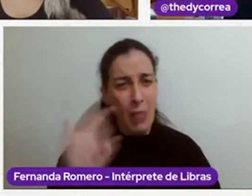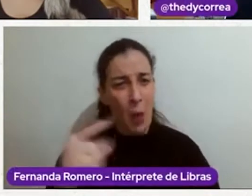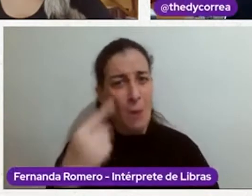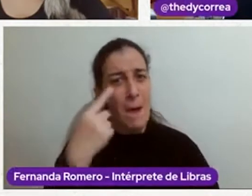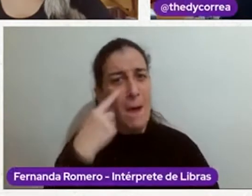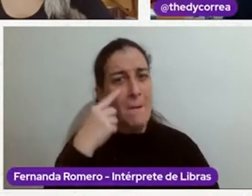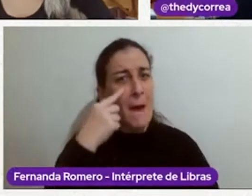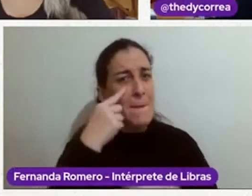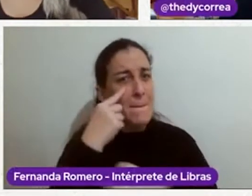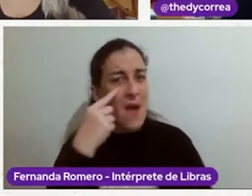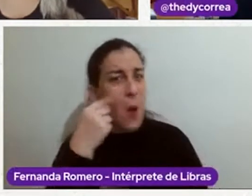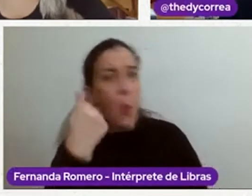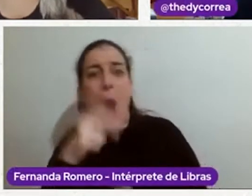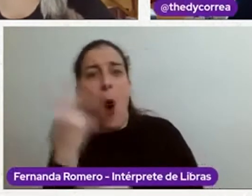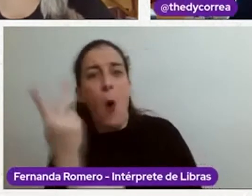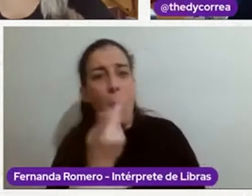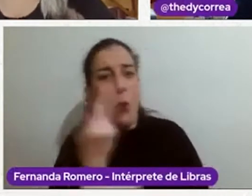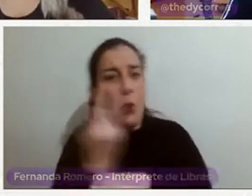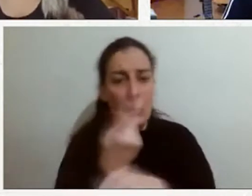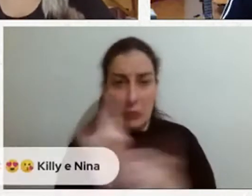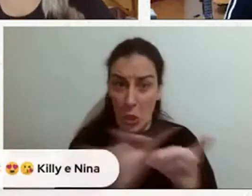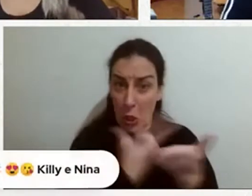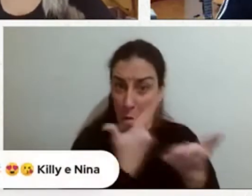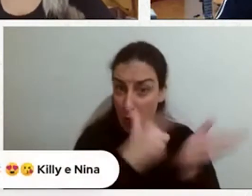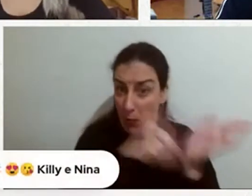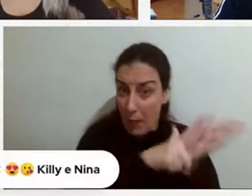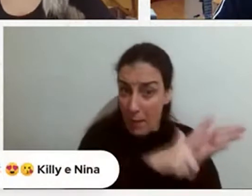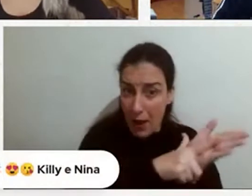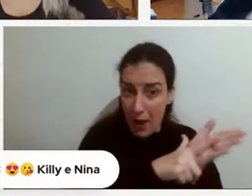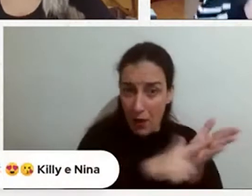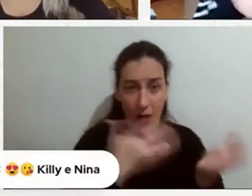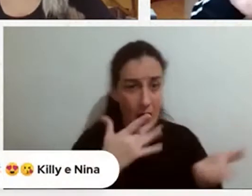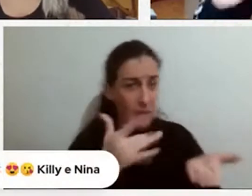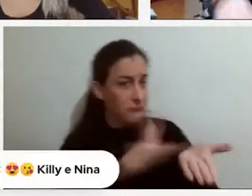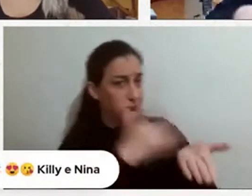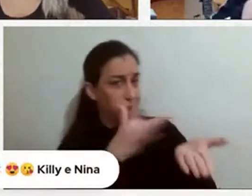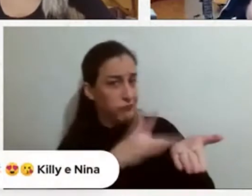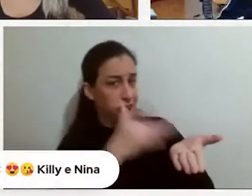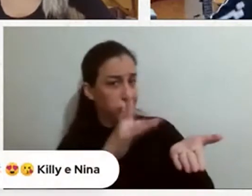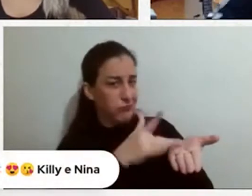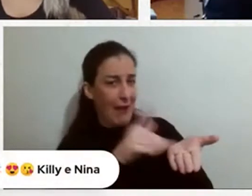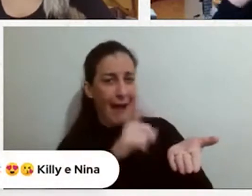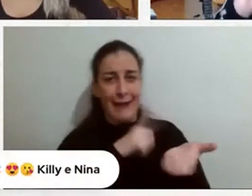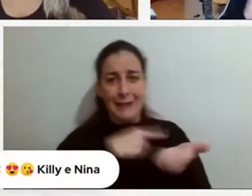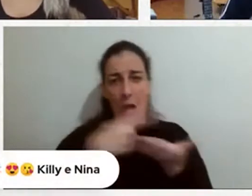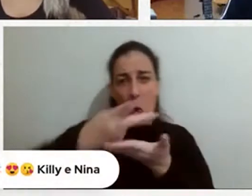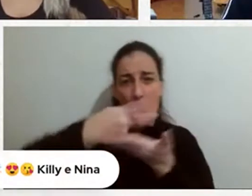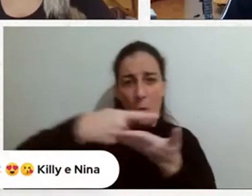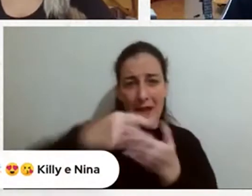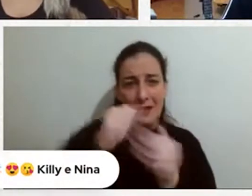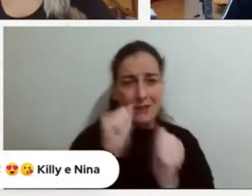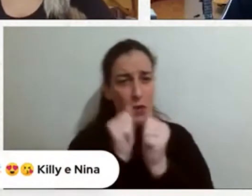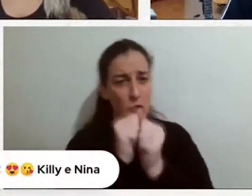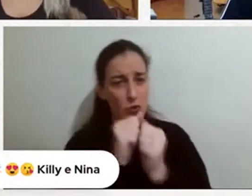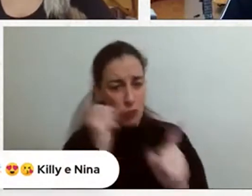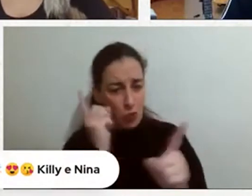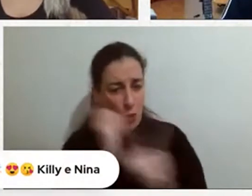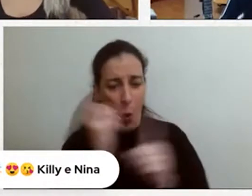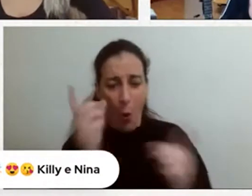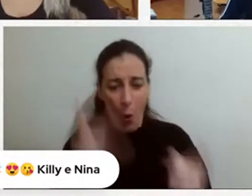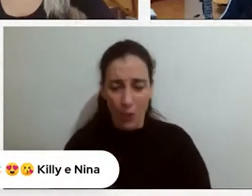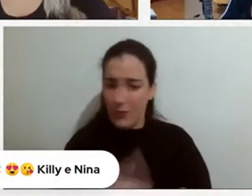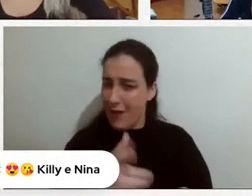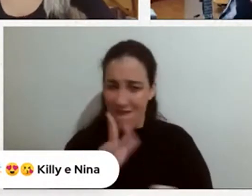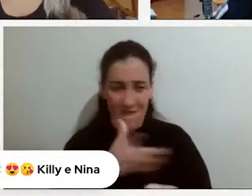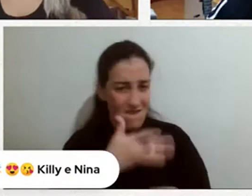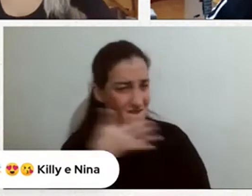queria te lembrar. E no livro físico, tu vai passando, tá aqui, tem um desenho junto, tem um rabisco aqui que eu me